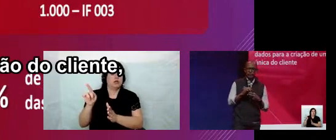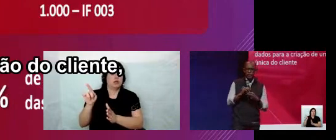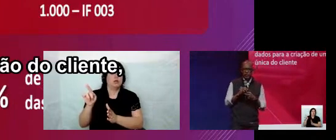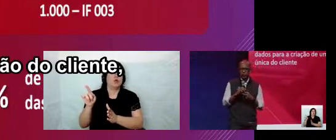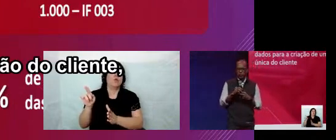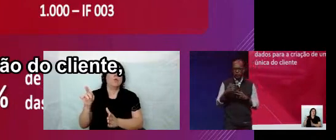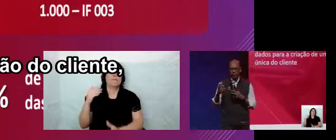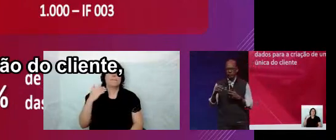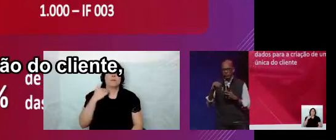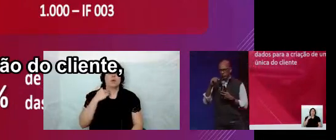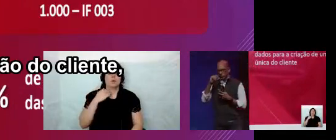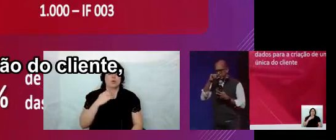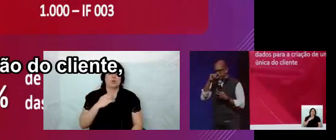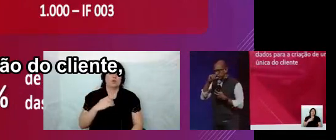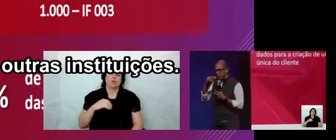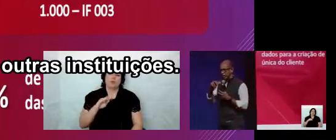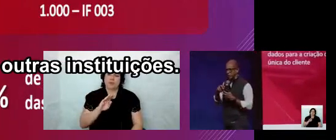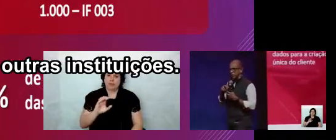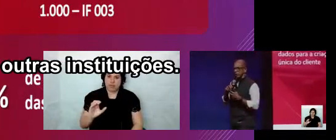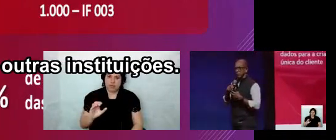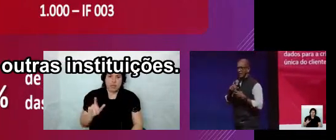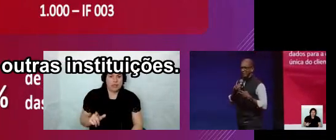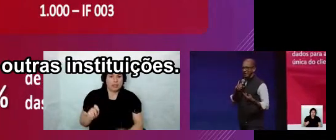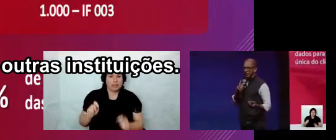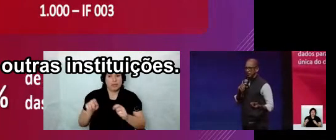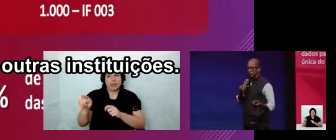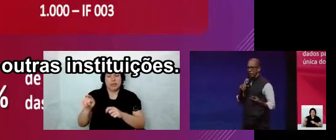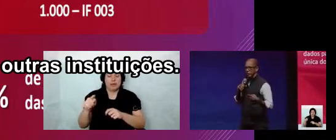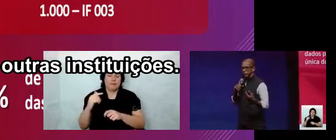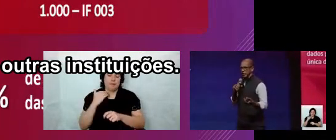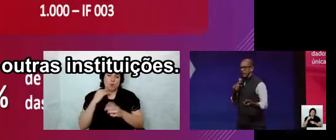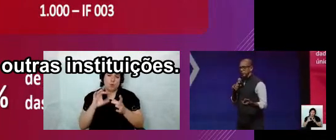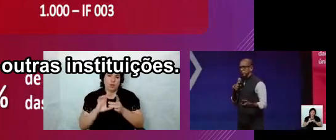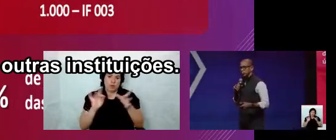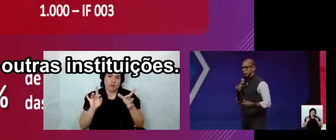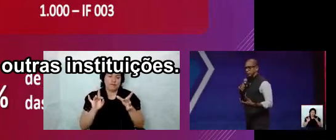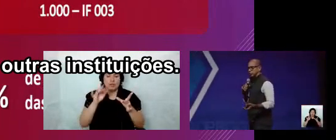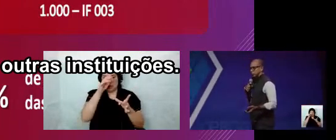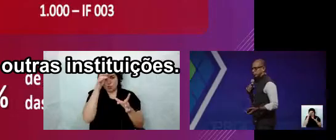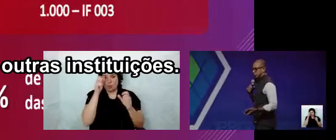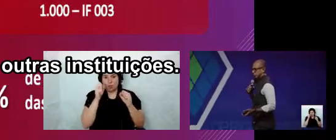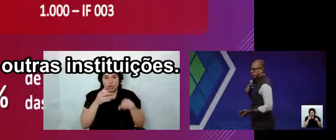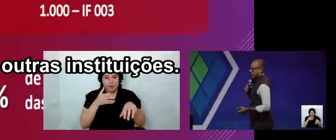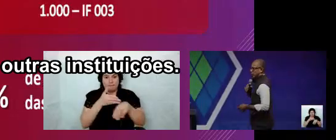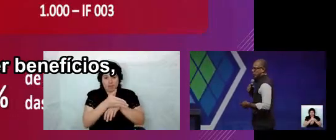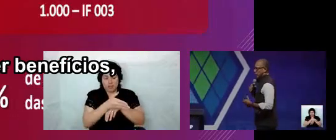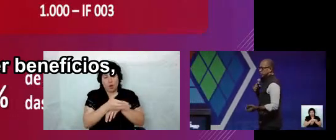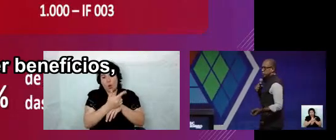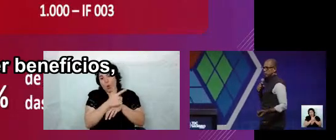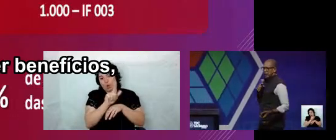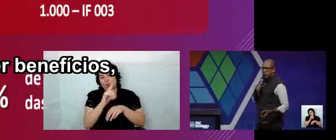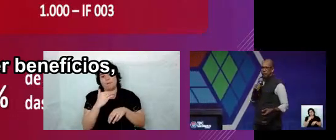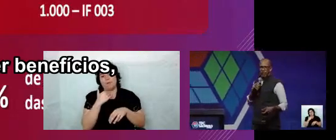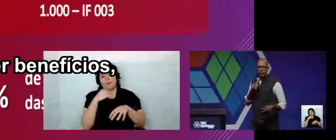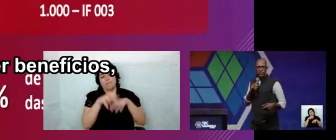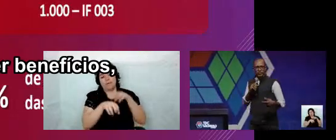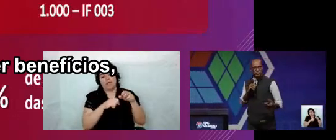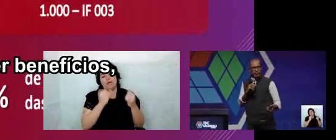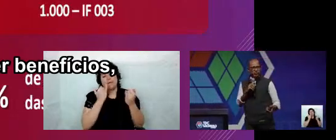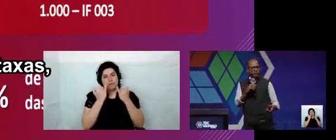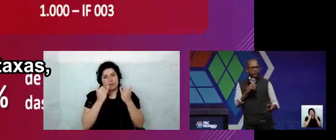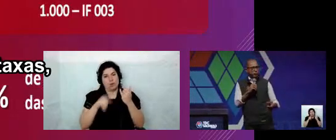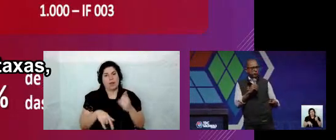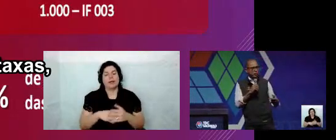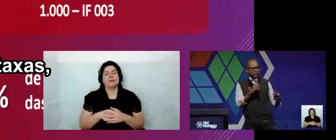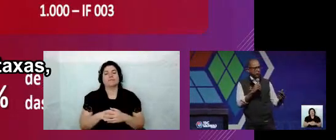dar consentimento, obviamente com a autorização do cliente, para acesso a seus dados em outras instituições. E isso é usado para